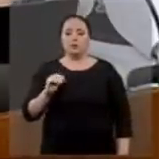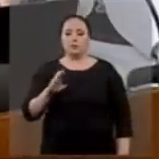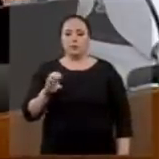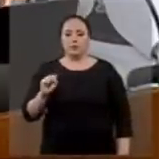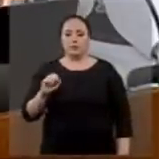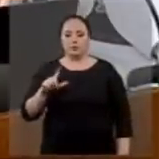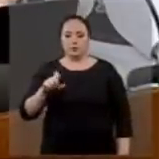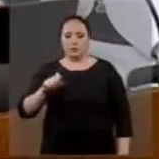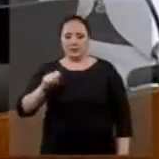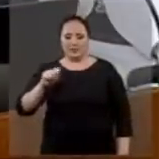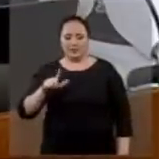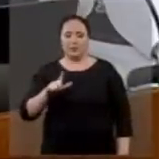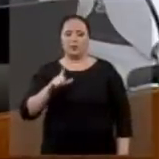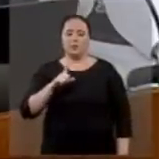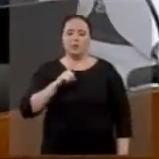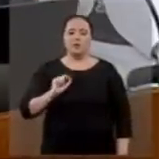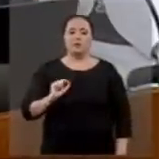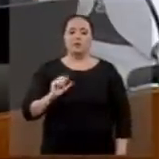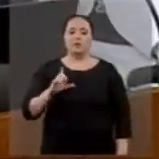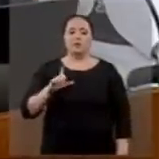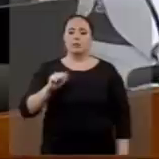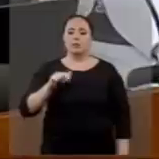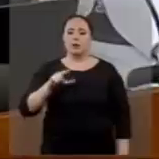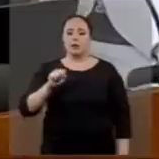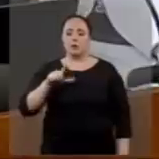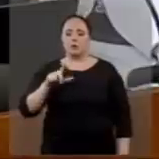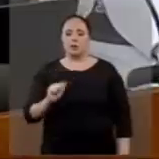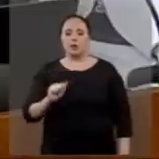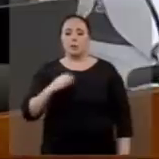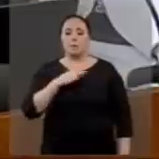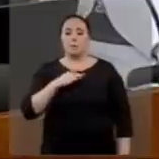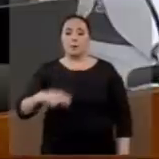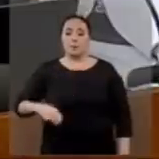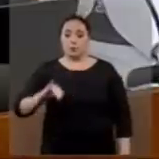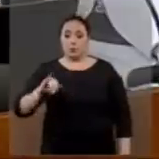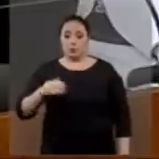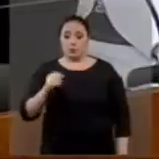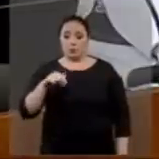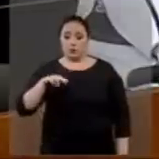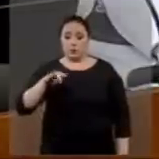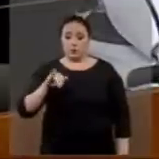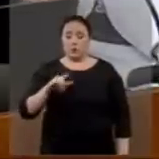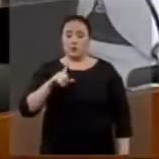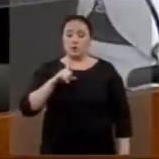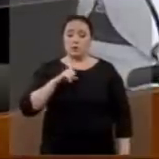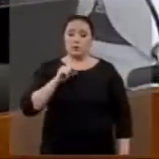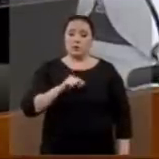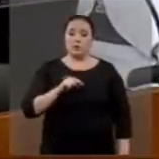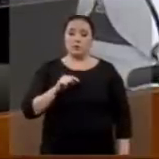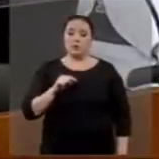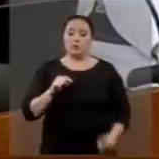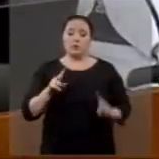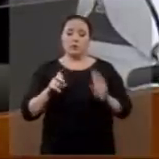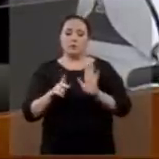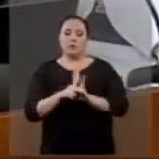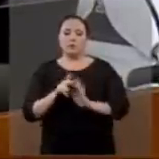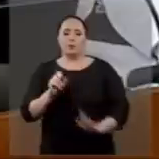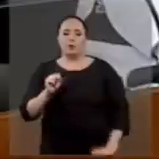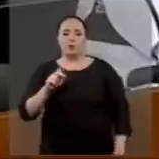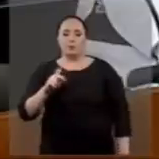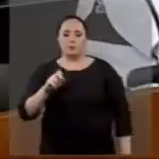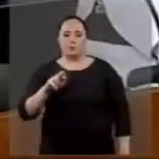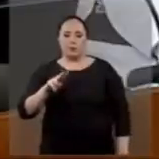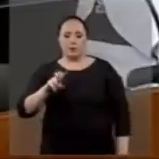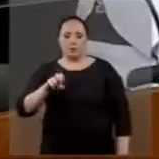está satisfeito, ou seja, a cláusula que o ministro Joaquim indicou estaria satisfeito com a superveniência da lei, todos chegamos